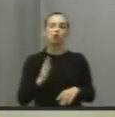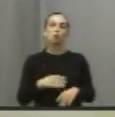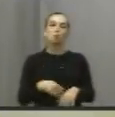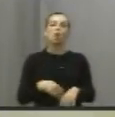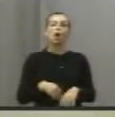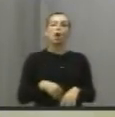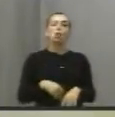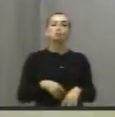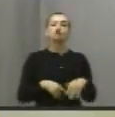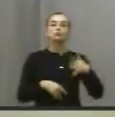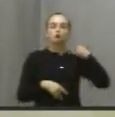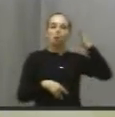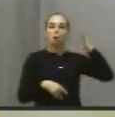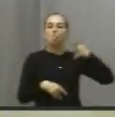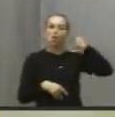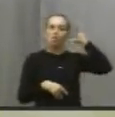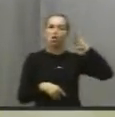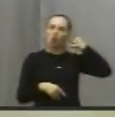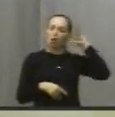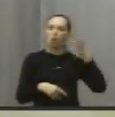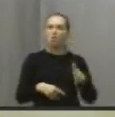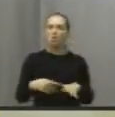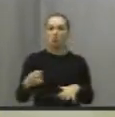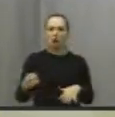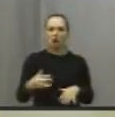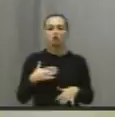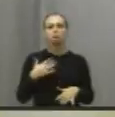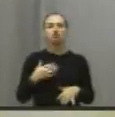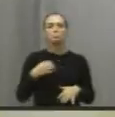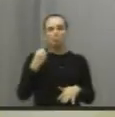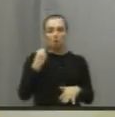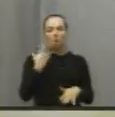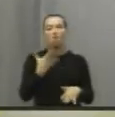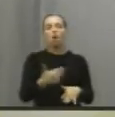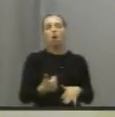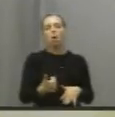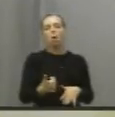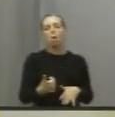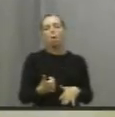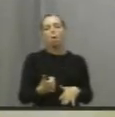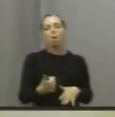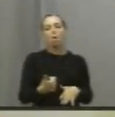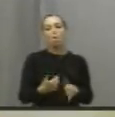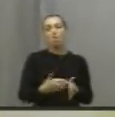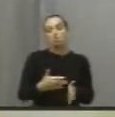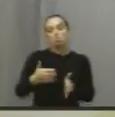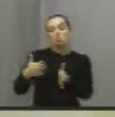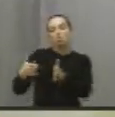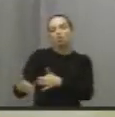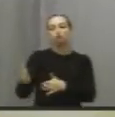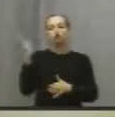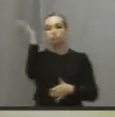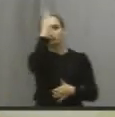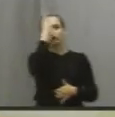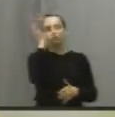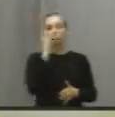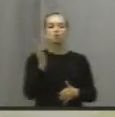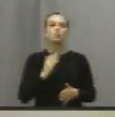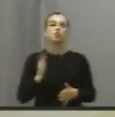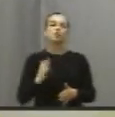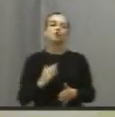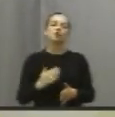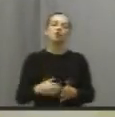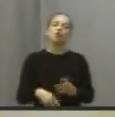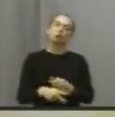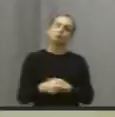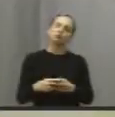vem repercutindo de forma muito positiva fora do país. E aqui no Brasil, até mesmo um campo mais à direita,